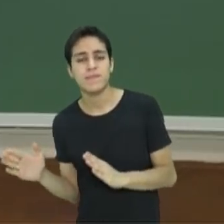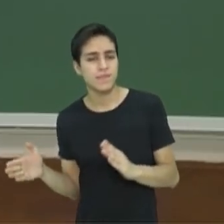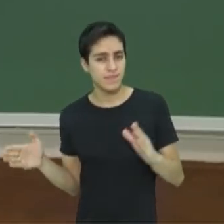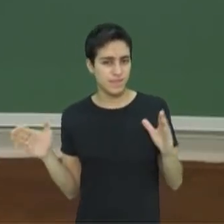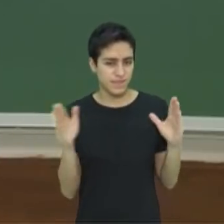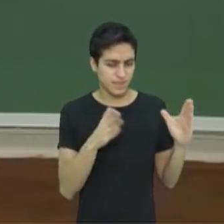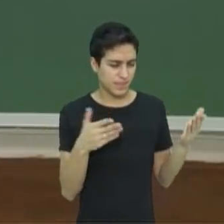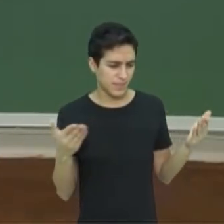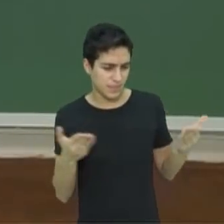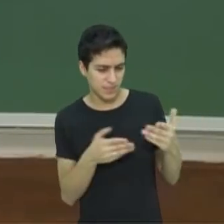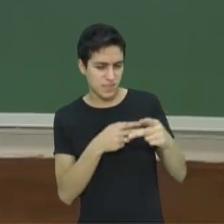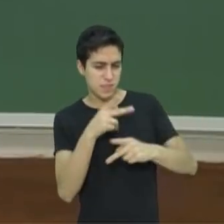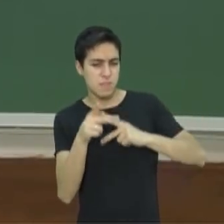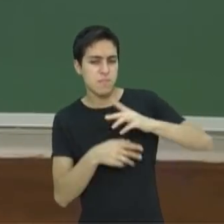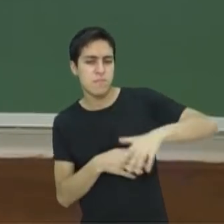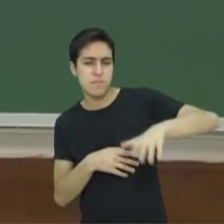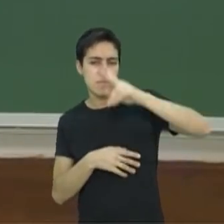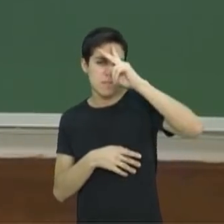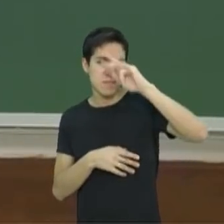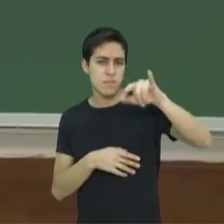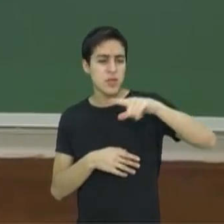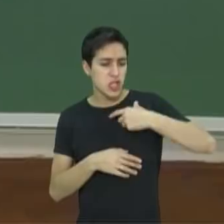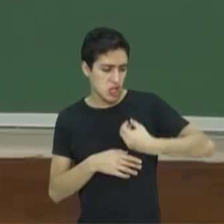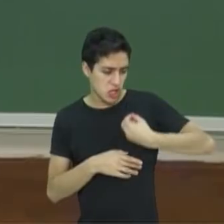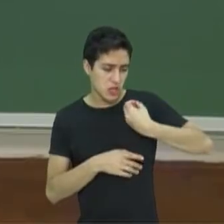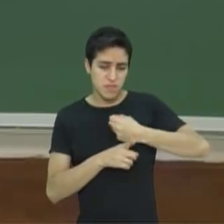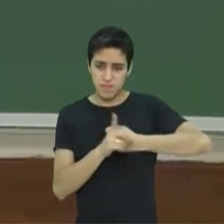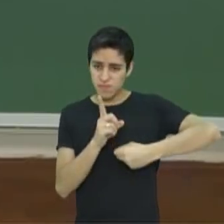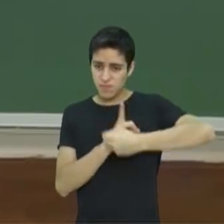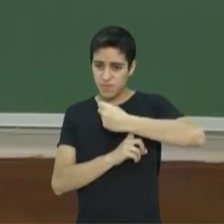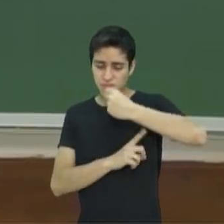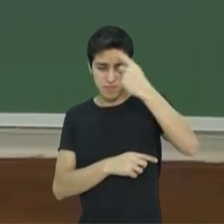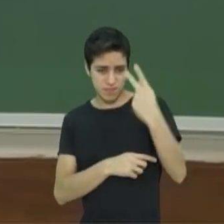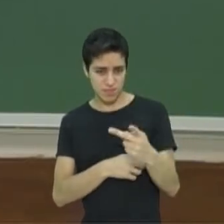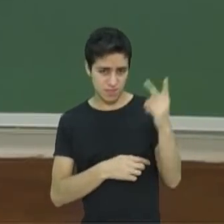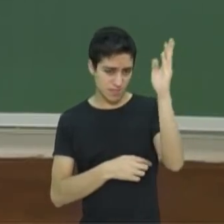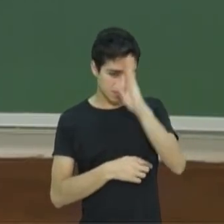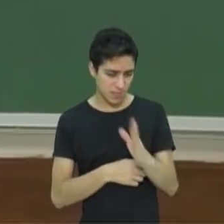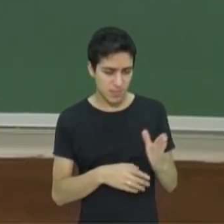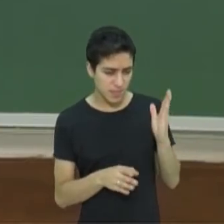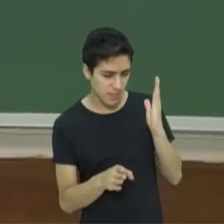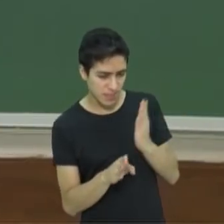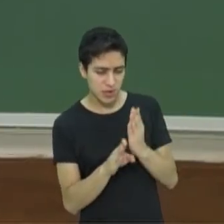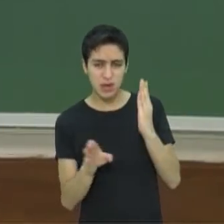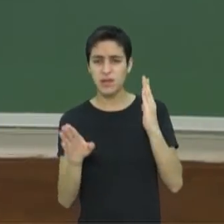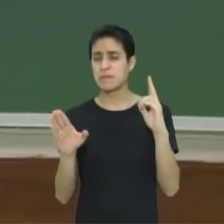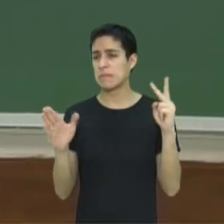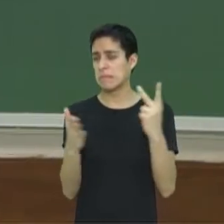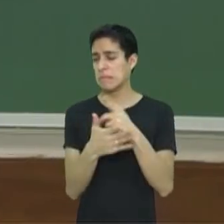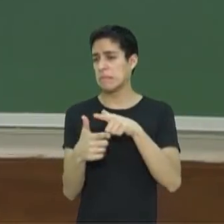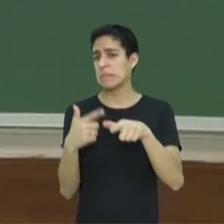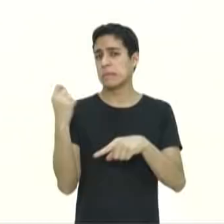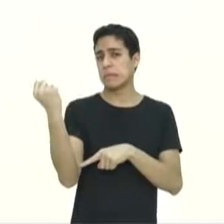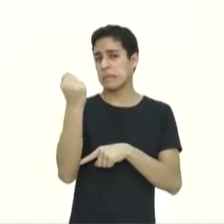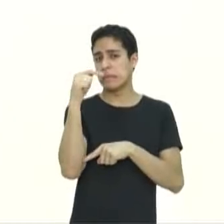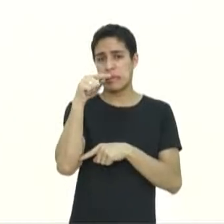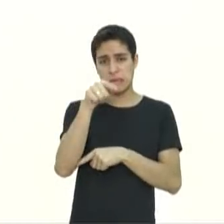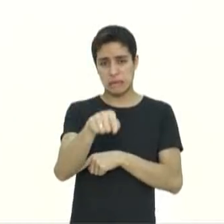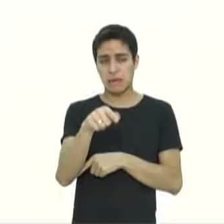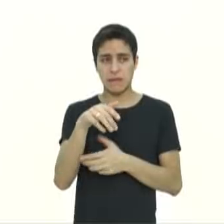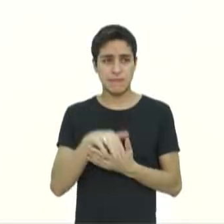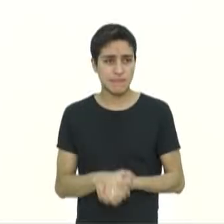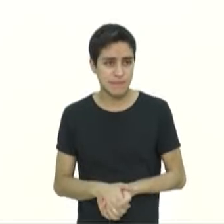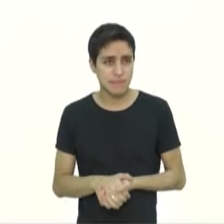Haiti, a população haitiana é muito presente na sociedade brasileira. Isso foi fruto de várias tragédias. Em 2010, um terremoto de